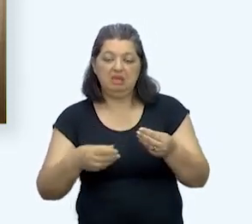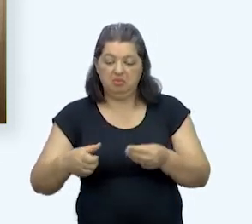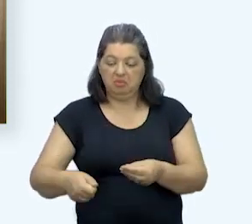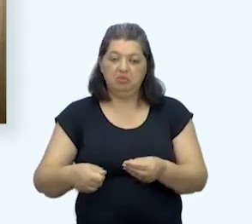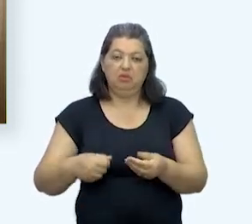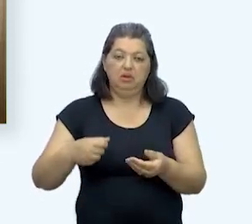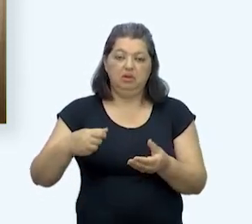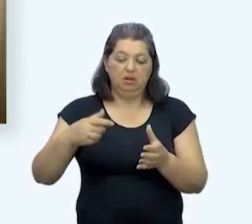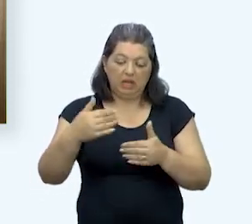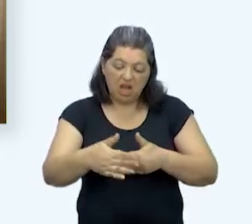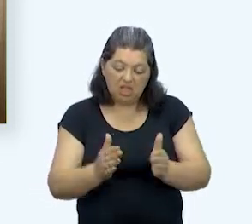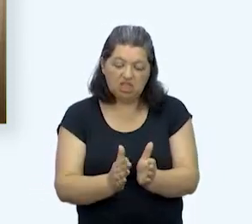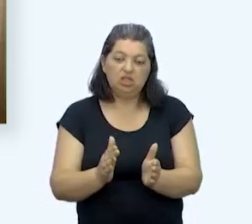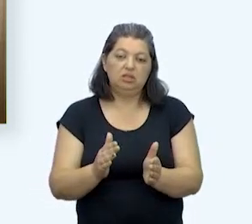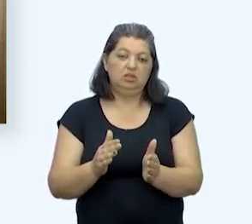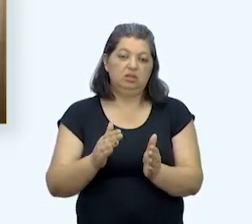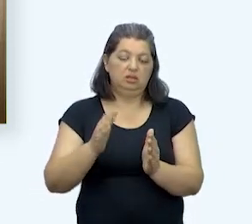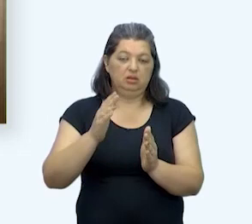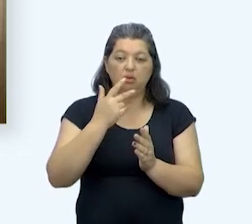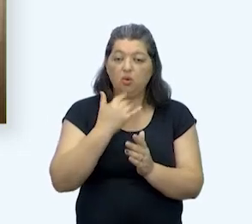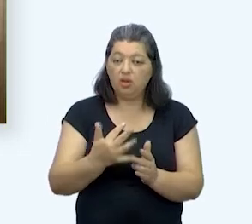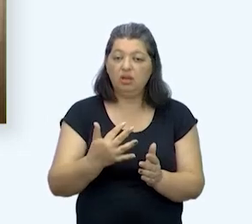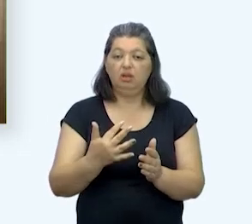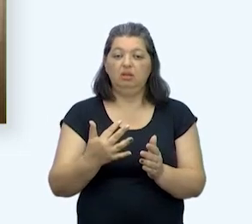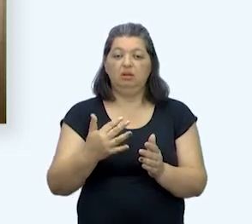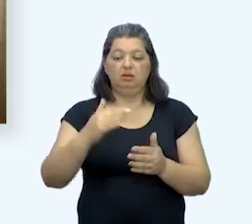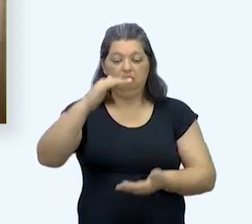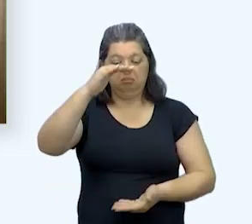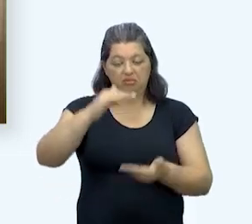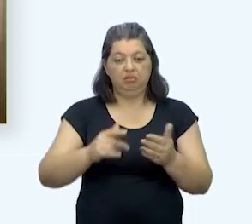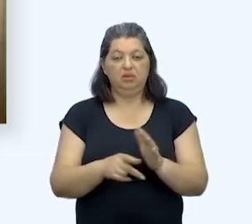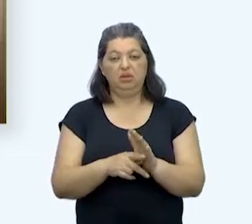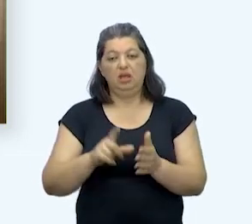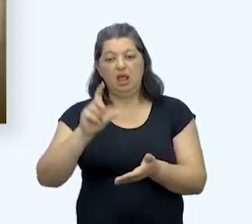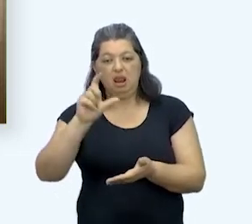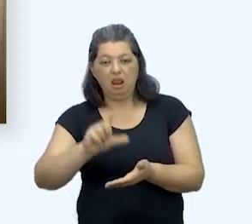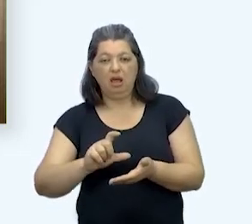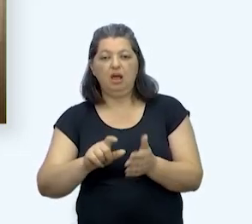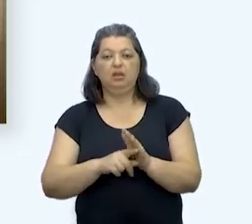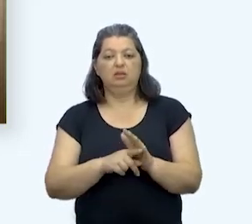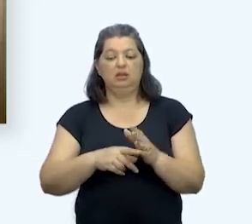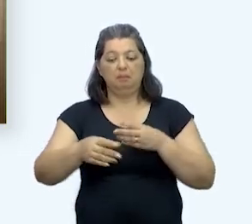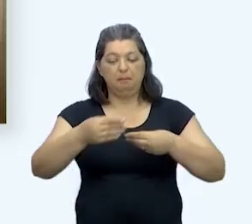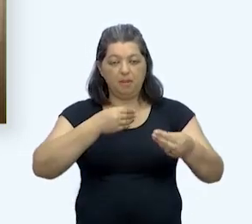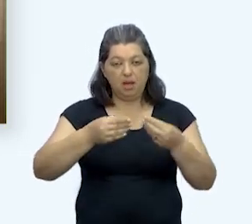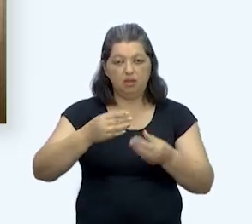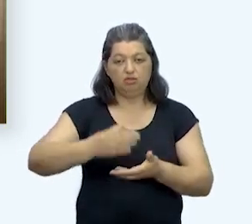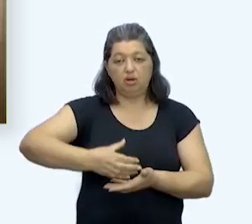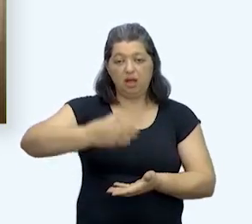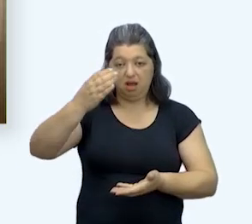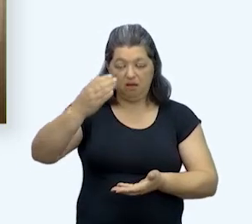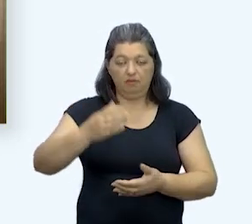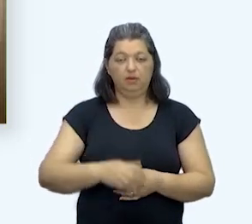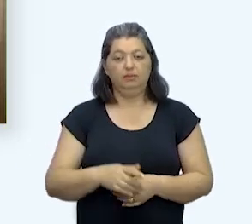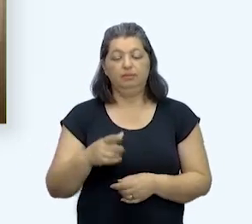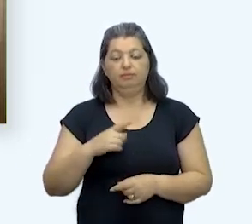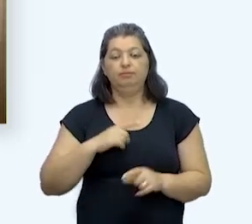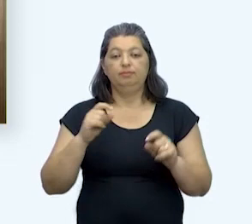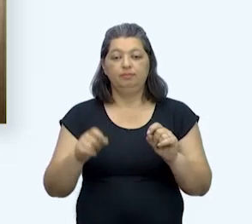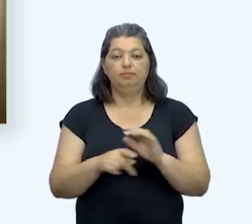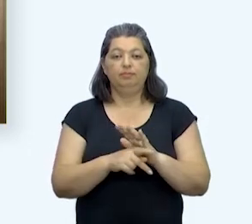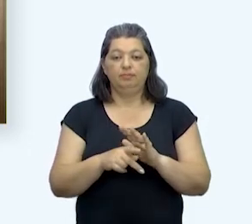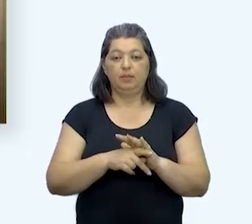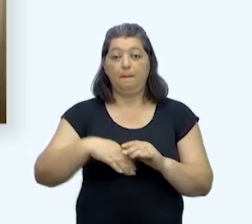de todo tamanho e cor. E para bebidas tem latas, garrafas de vidro, de plástico e para completar,